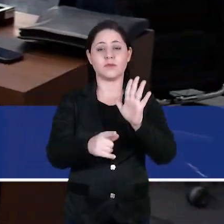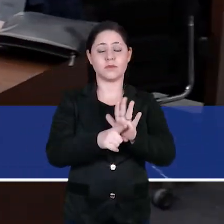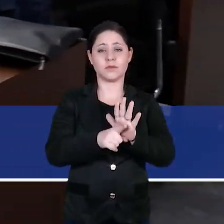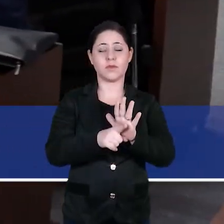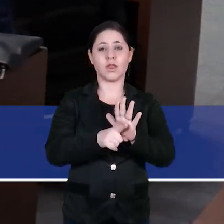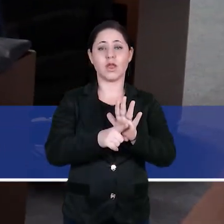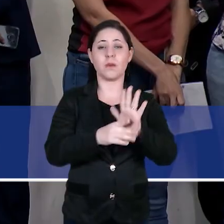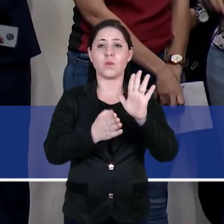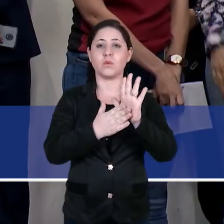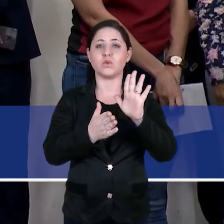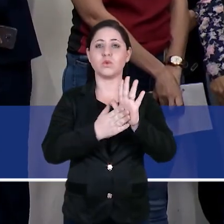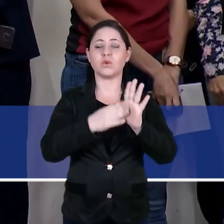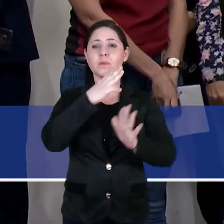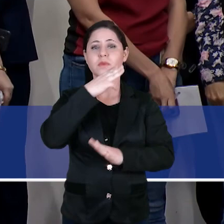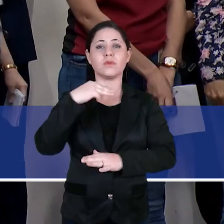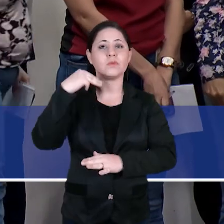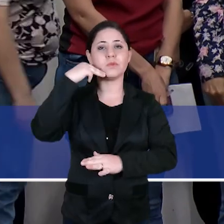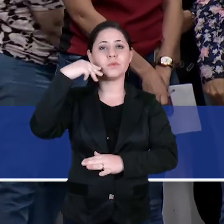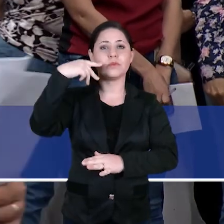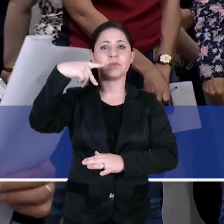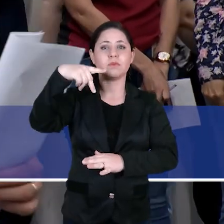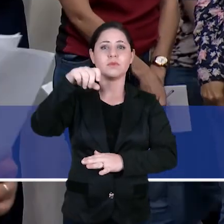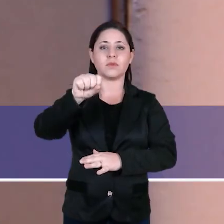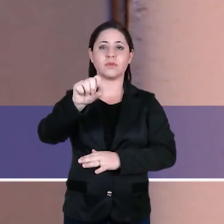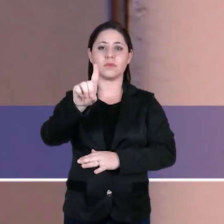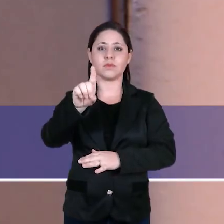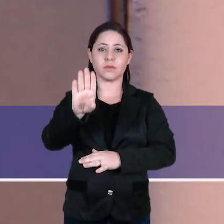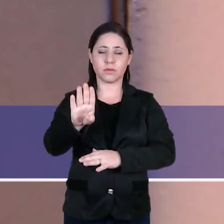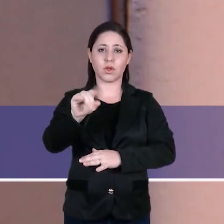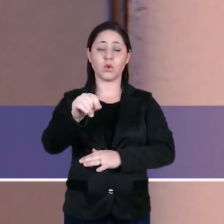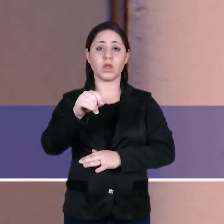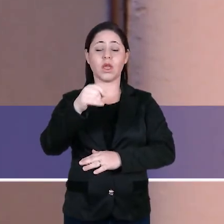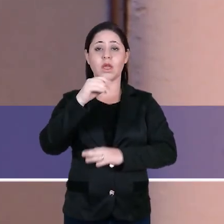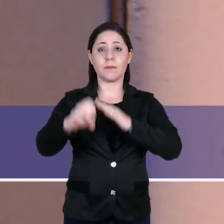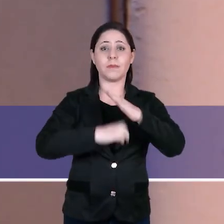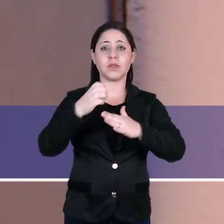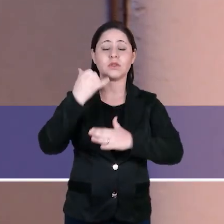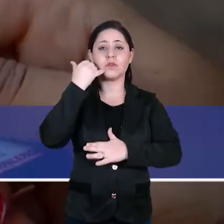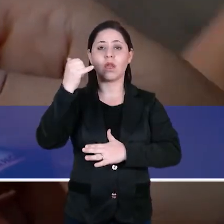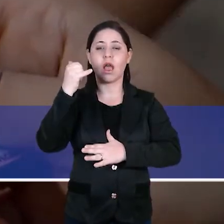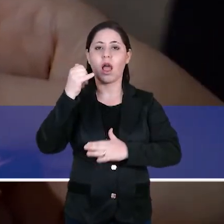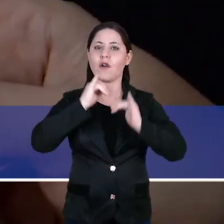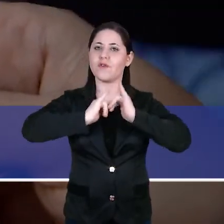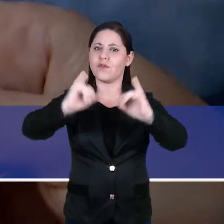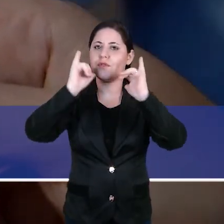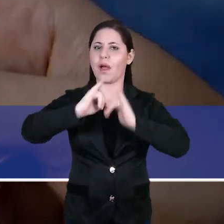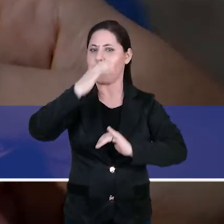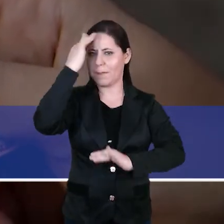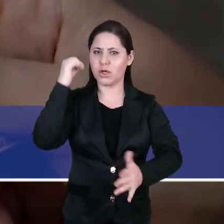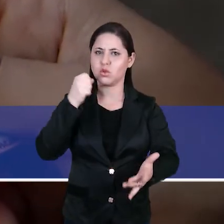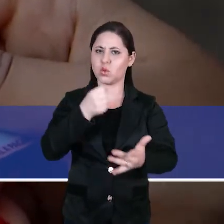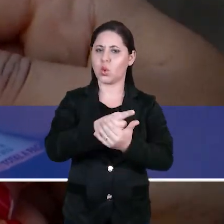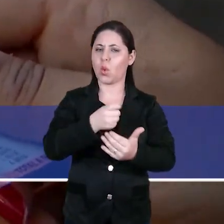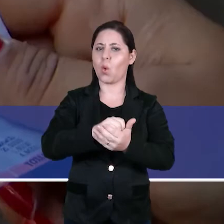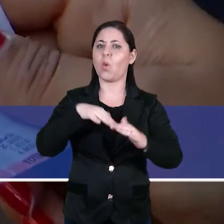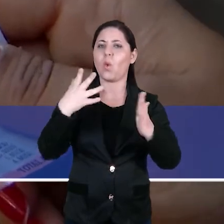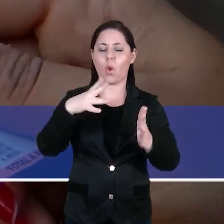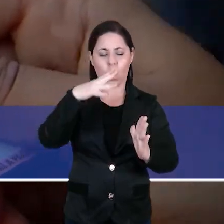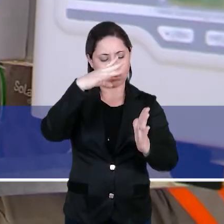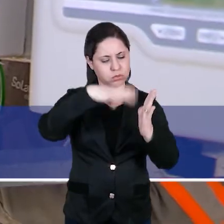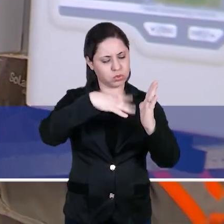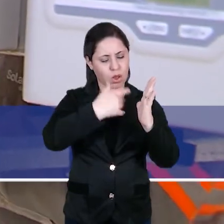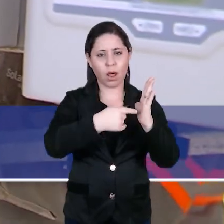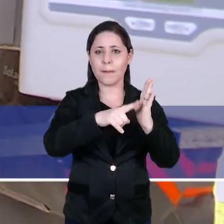aprovaram um projeto de lei proposto por Marçal Filho, do PSDB, para que concessionárias de energia elétrica informem aos clientes qual o valor da